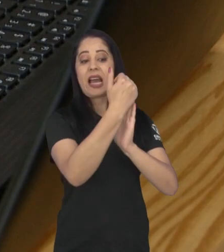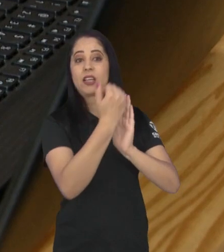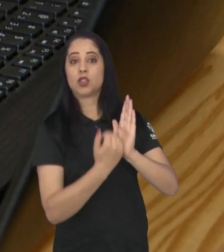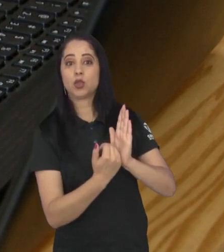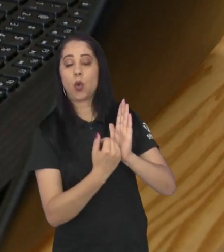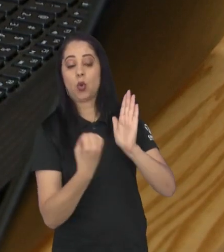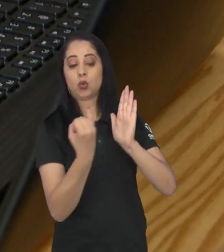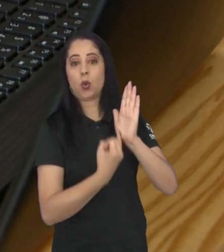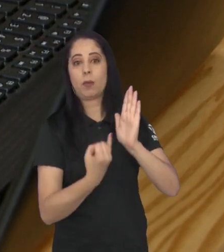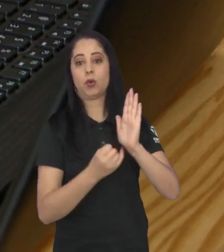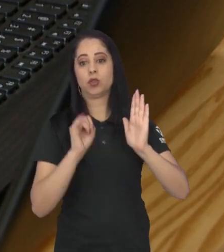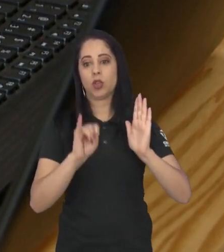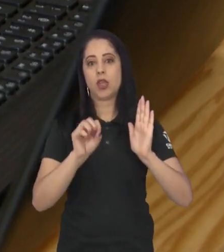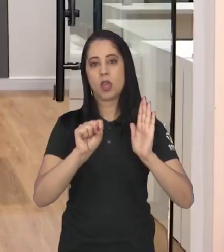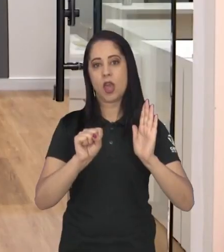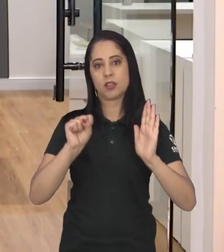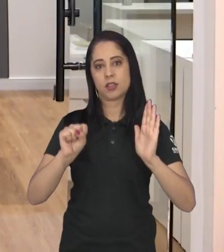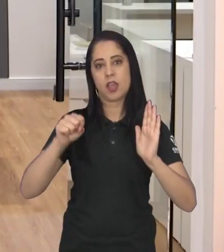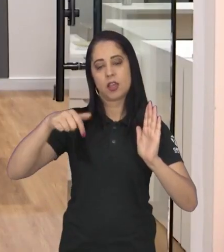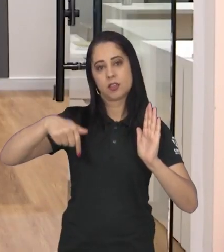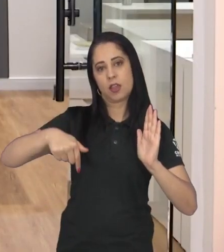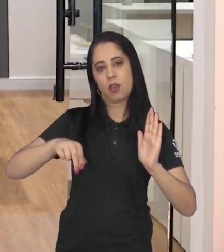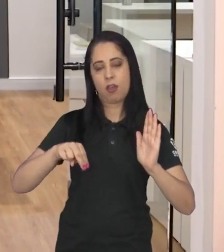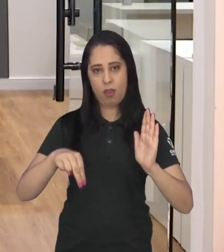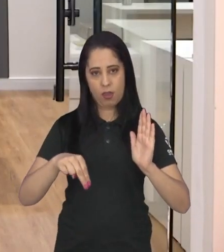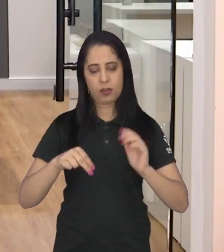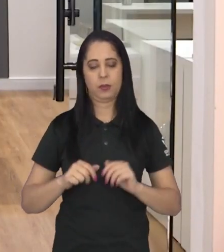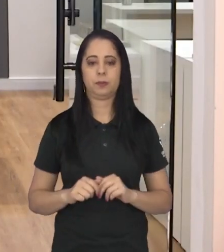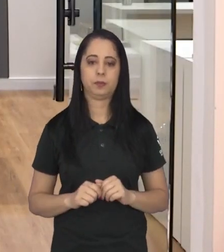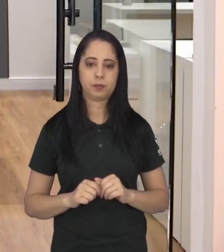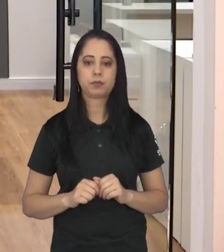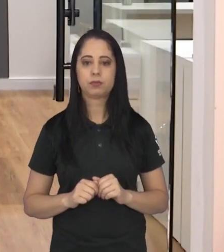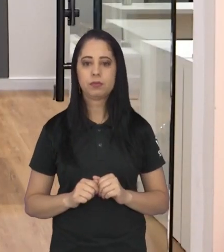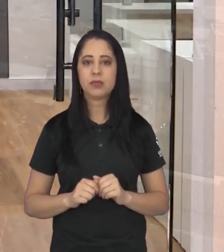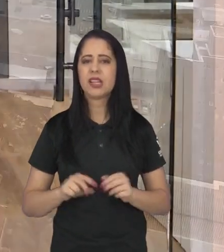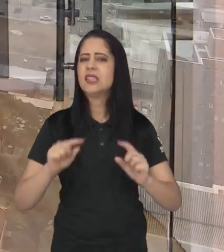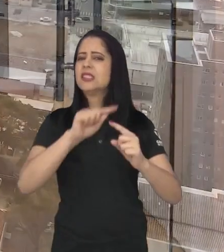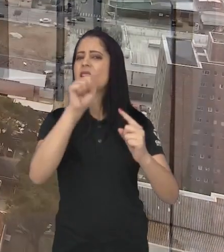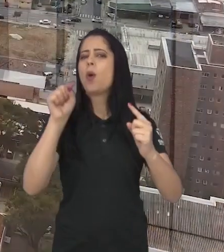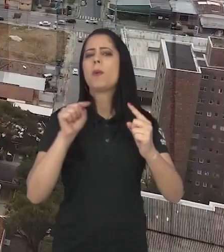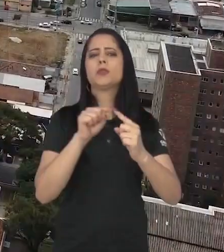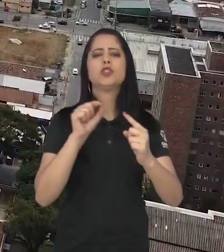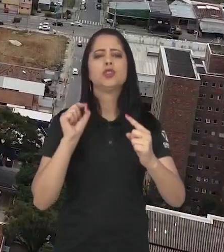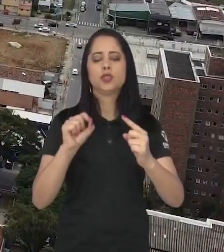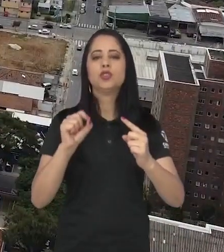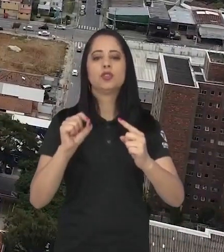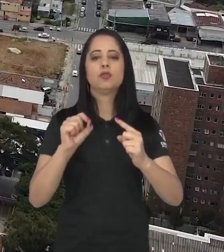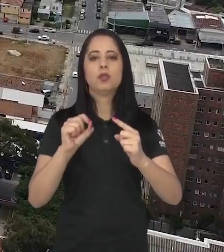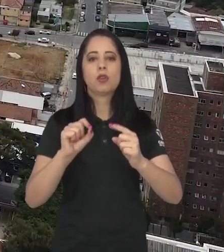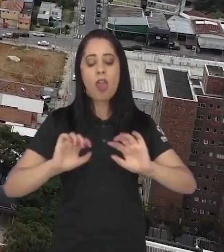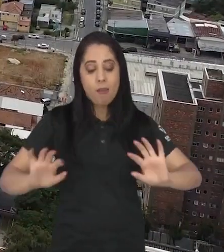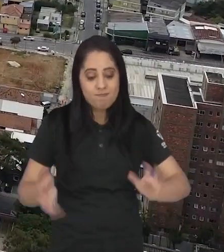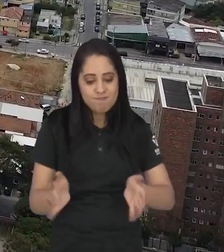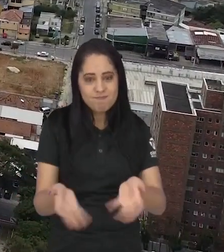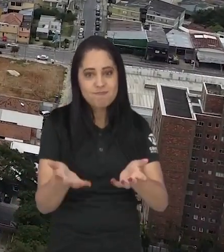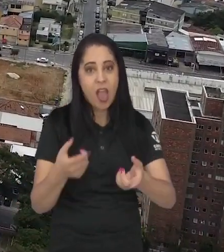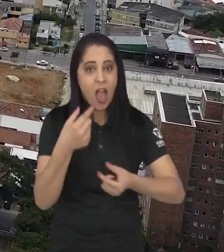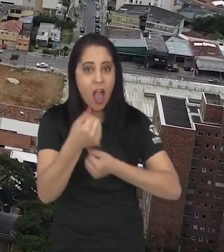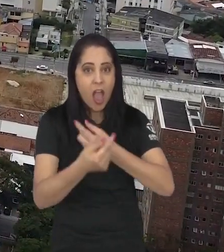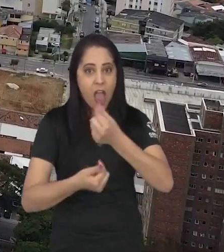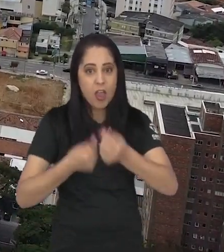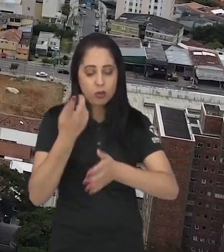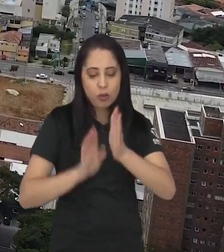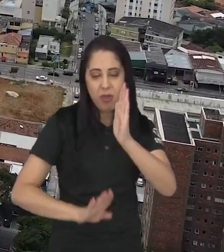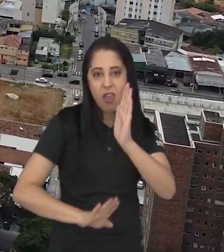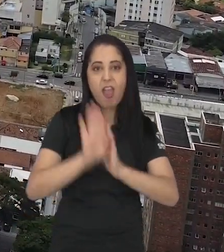descontos no ISSQN, o Imposto sobre Serviços de Qualquer Natureza. Uma iniciativa que tem como objetivo